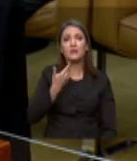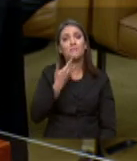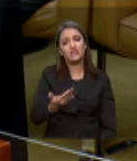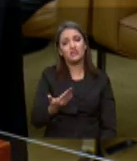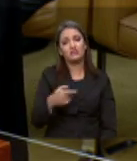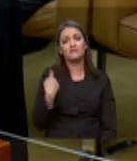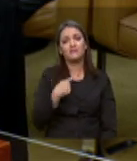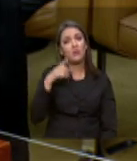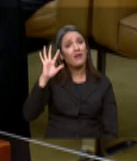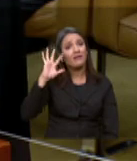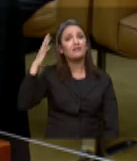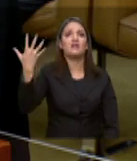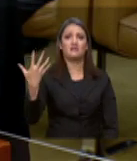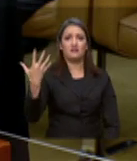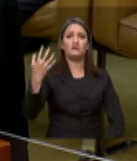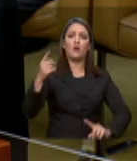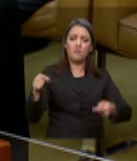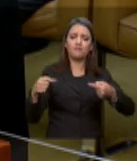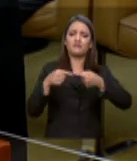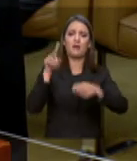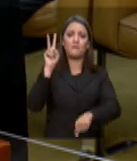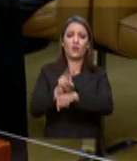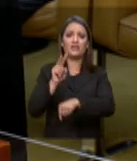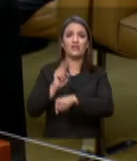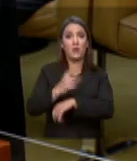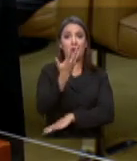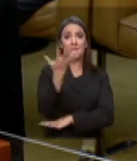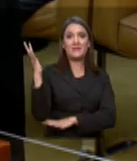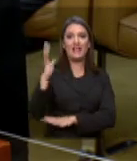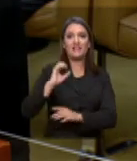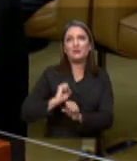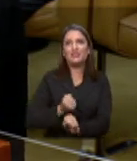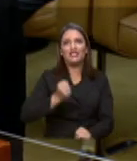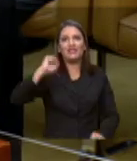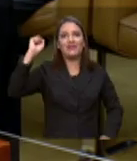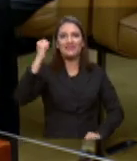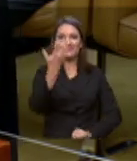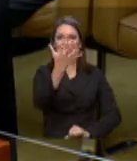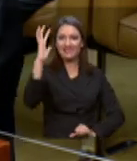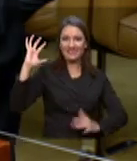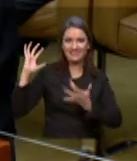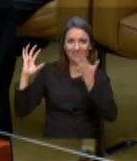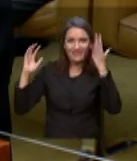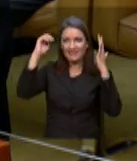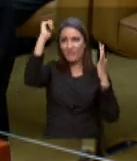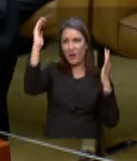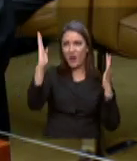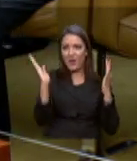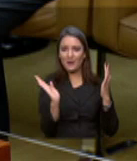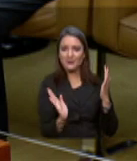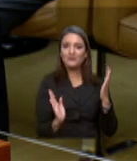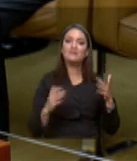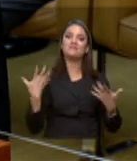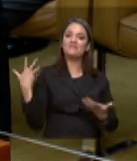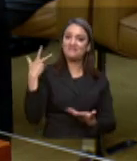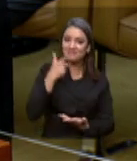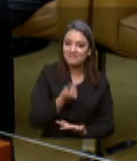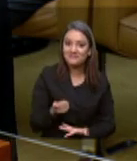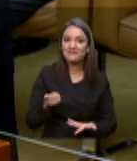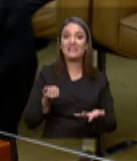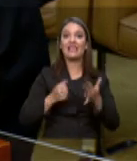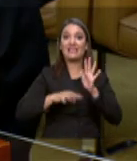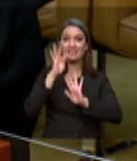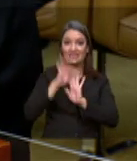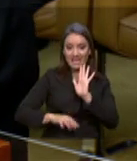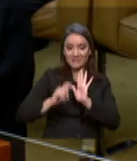decisão. Mostra alguns desenhos. À altura do Brasil gigante pela desenhos própria natureza. Em folhas brancas. Vários desenhos muito bonitos, redações, petições feitas à